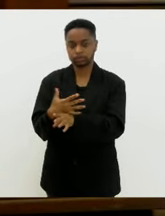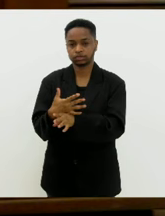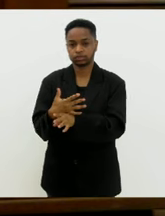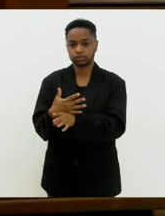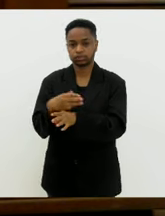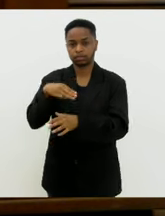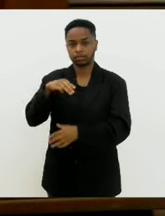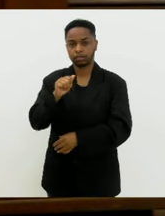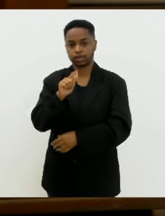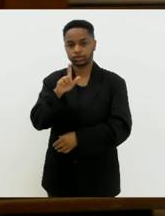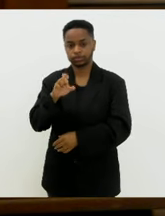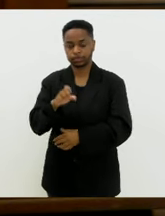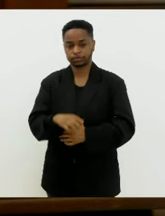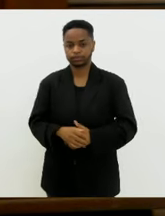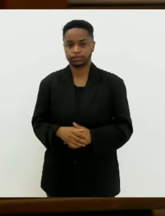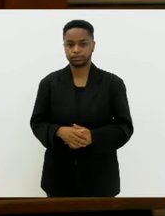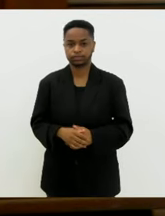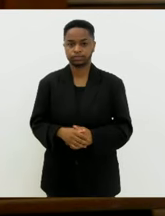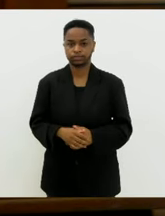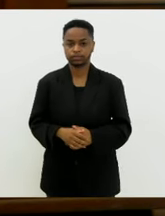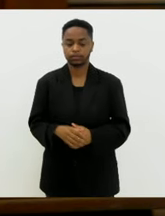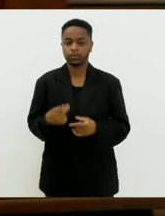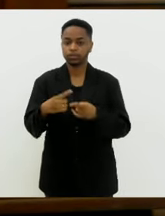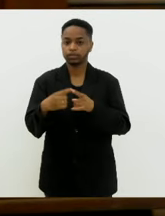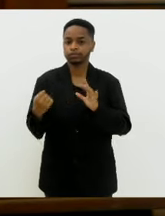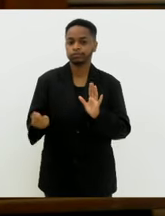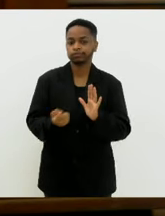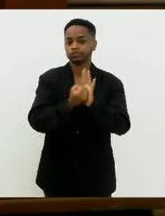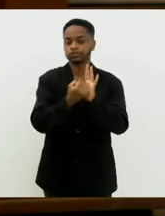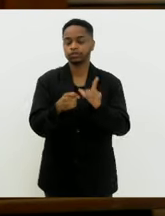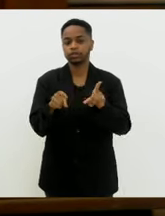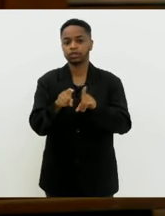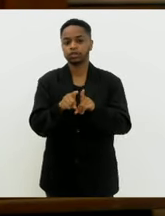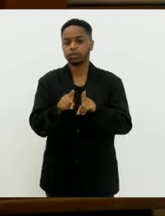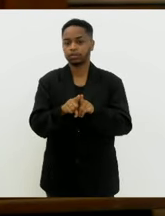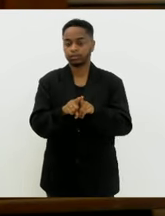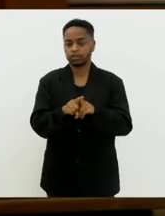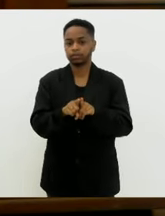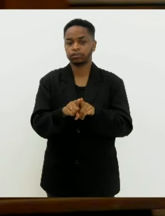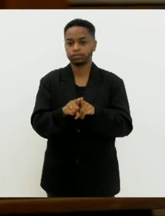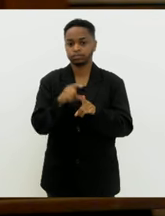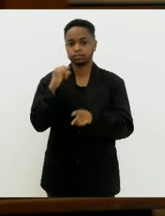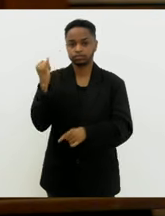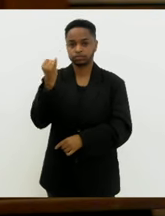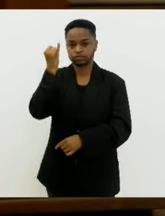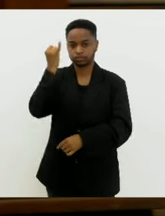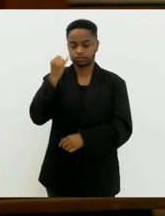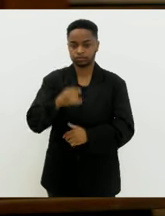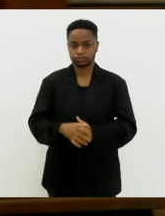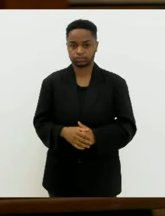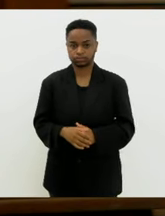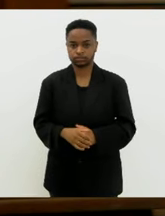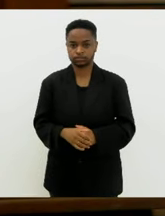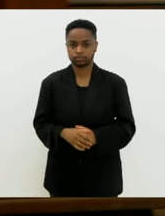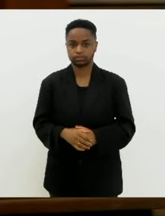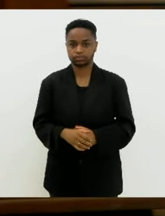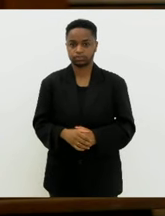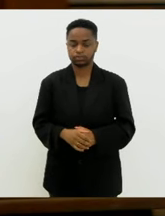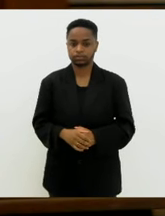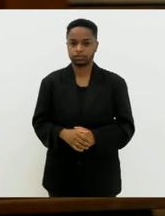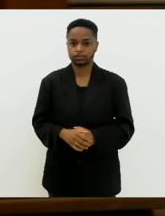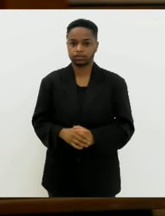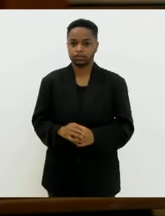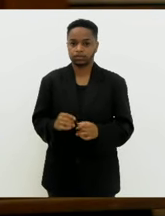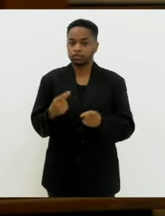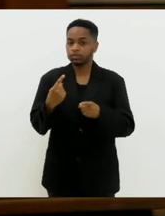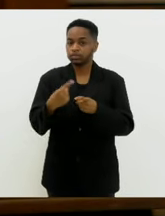município de Magé, que tem um simbolismo também muito importante, né? Porque é